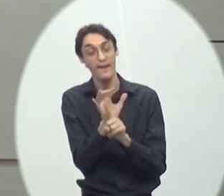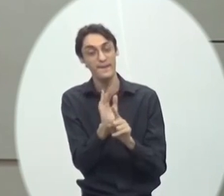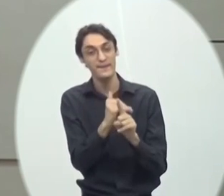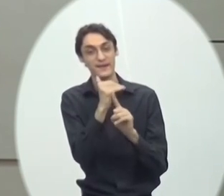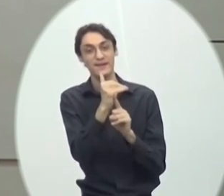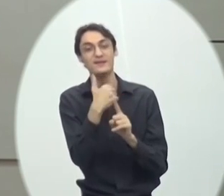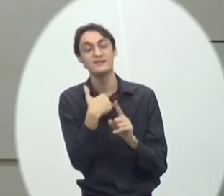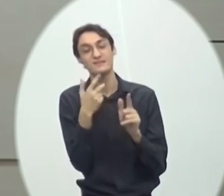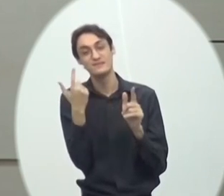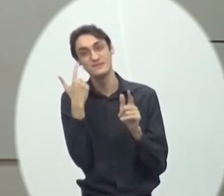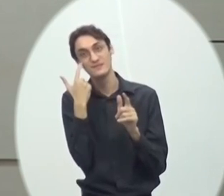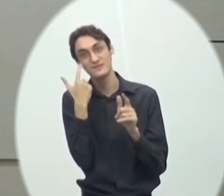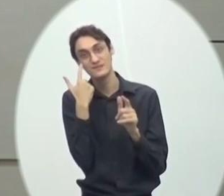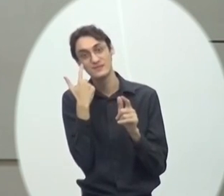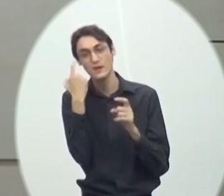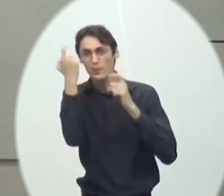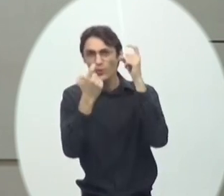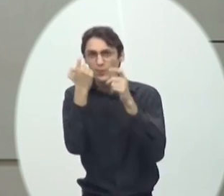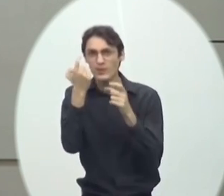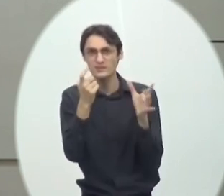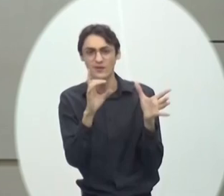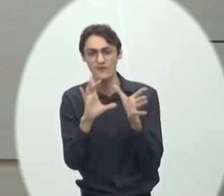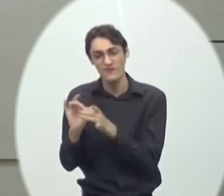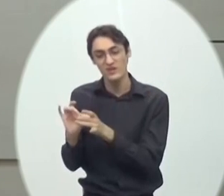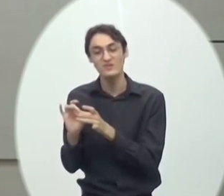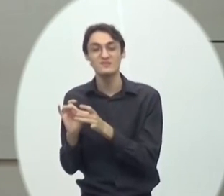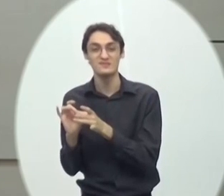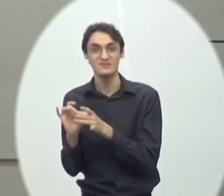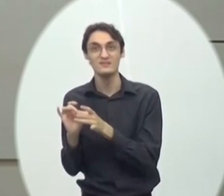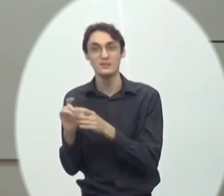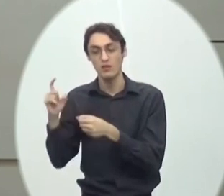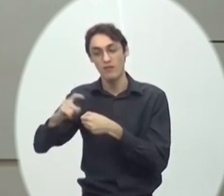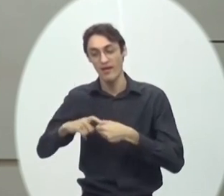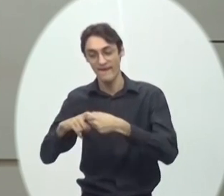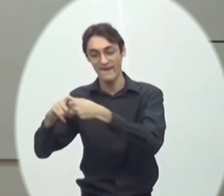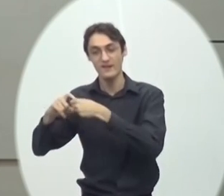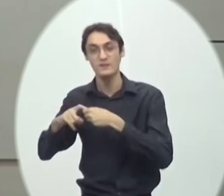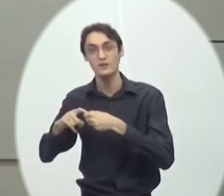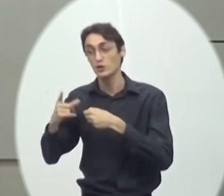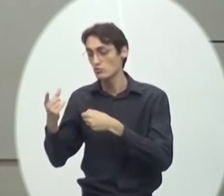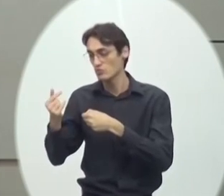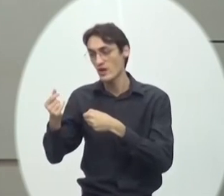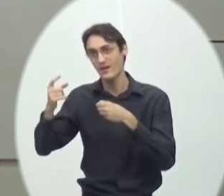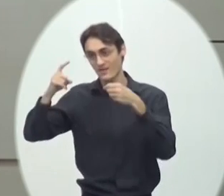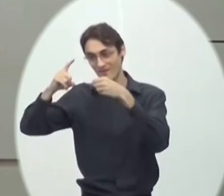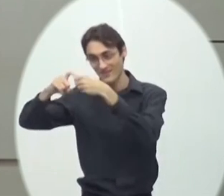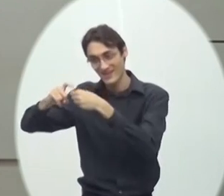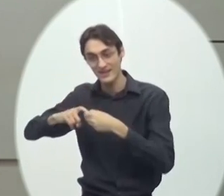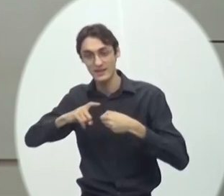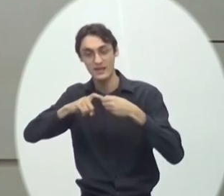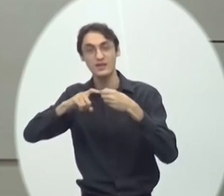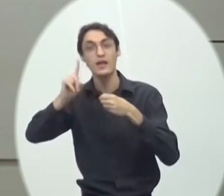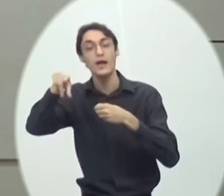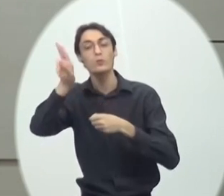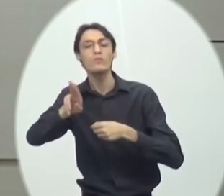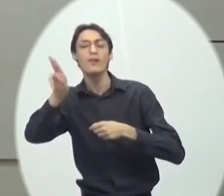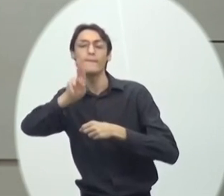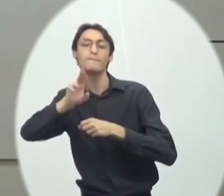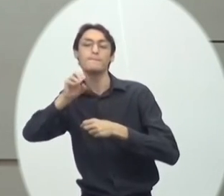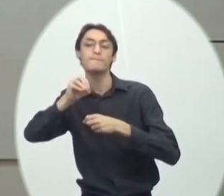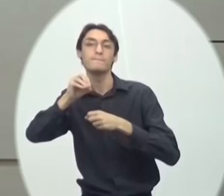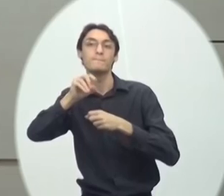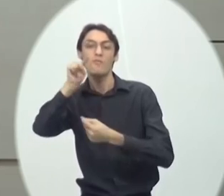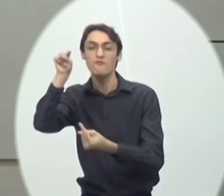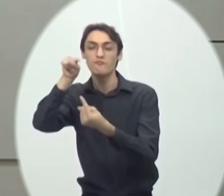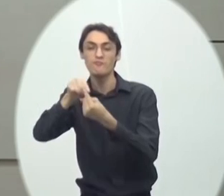Aí você falou da preocupação dos vinculados, né? Logicamente, mas esse dinheiro do vinculado, ele é usado, né? Na verdade, para